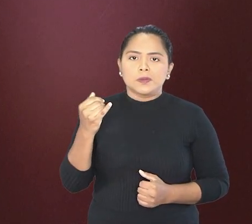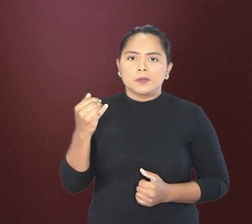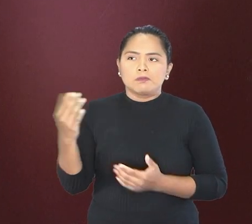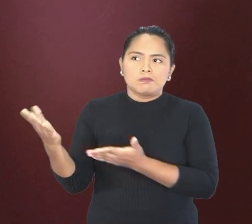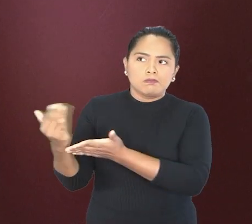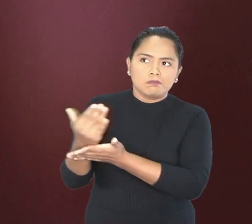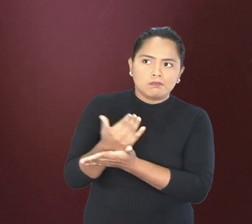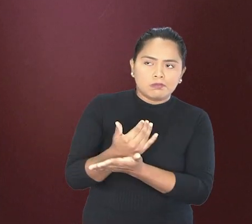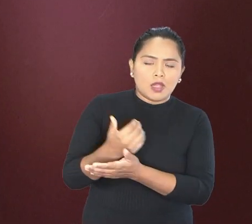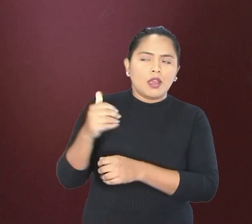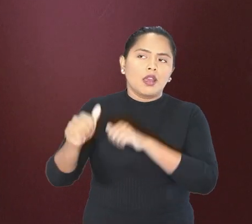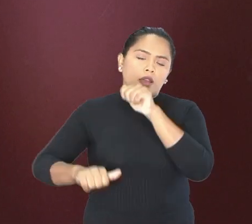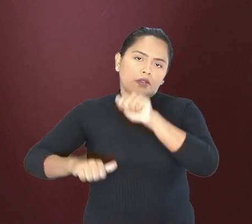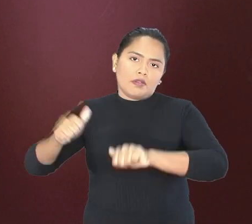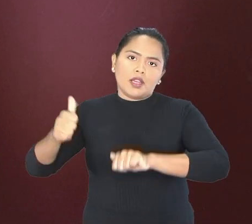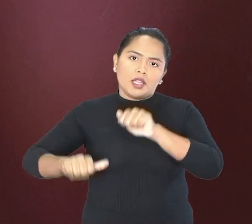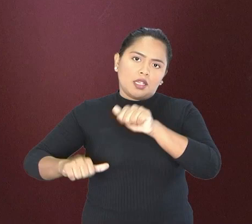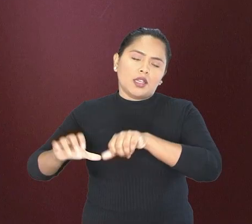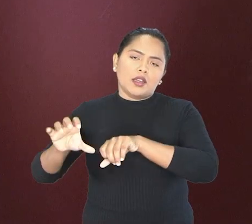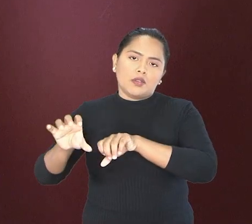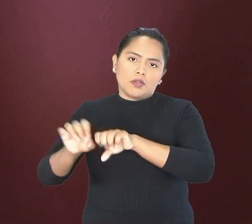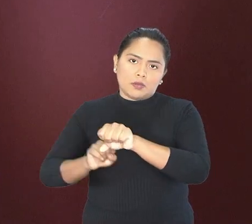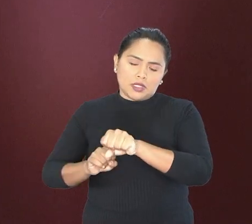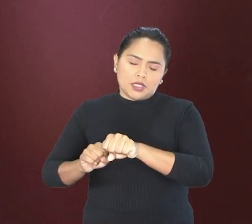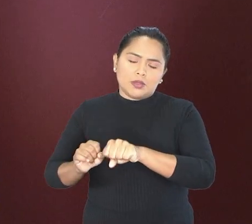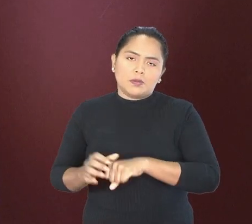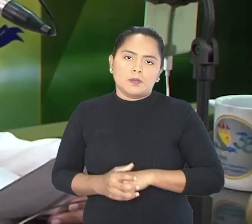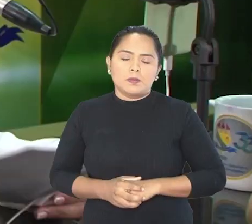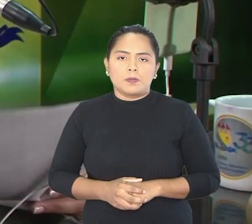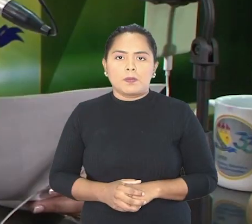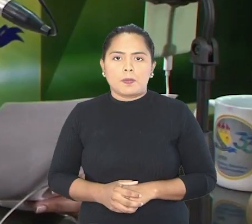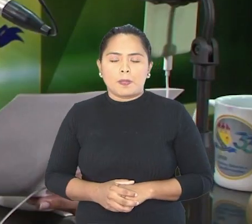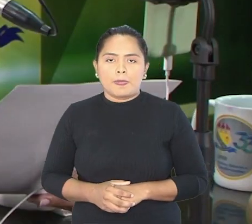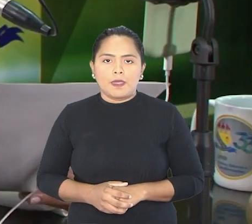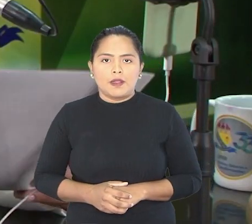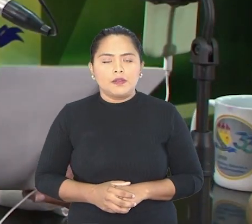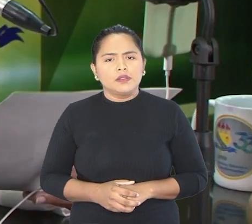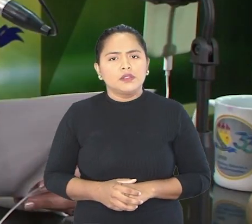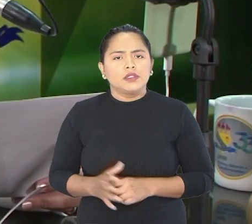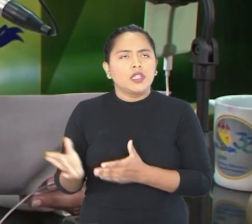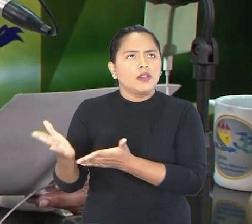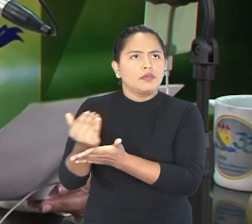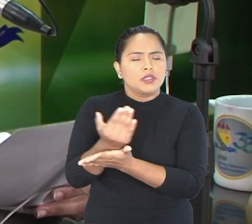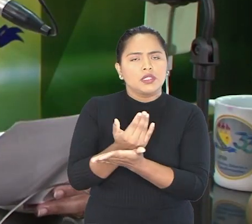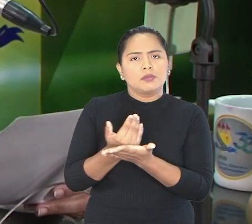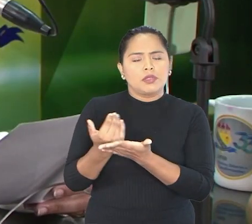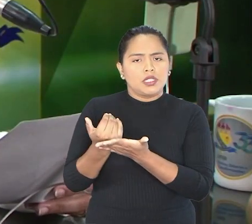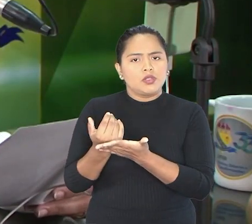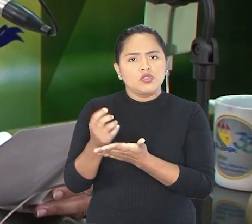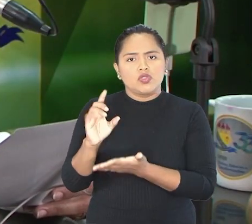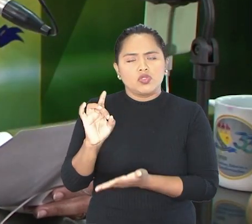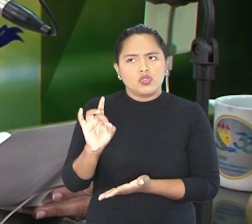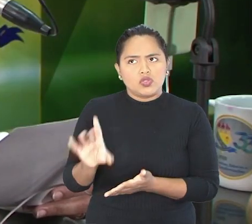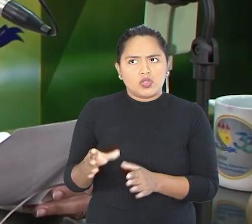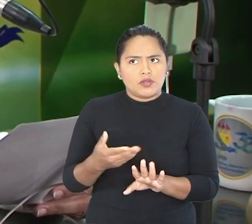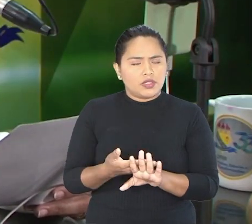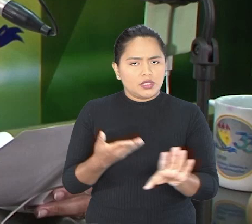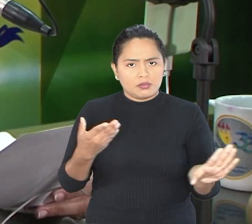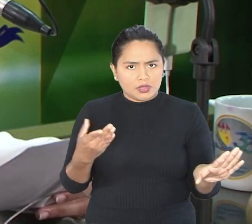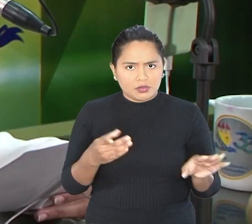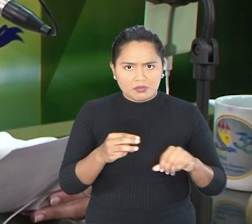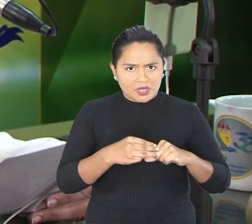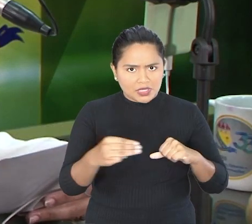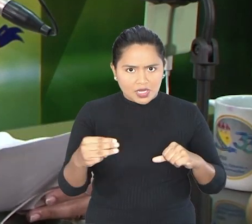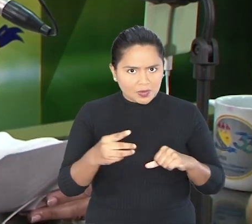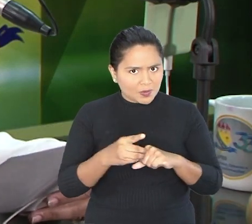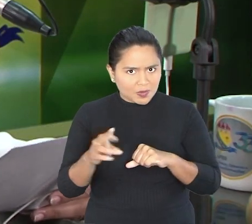outros servidores que estariam precisando, por exemplo, daquela capacitação. E aí esse levantamento, ele não inclui apenas o afastamento para mestrado e